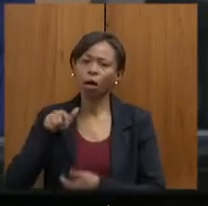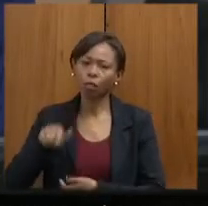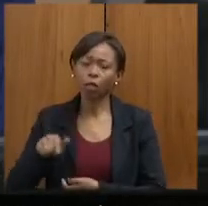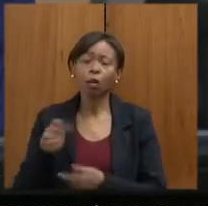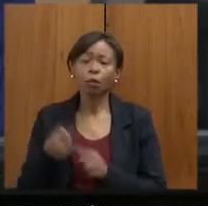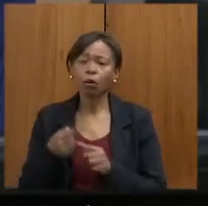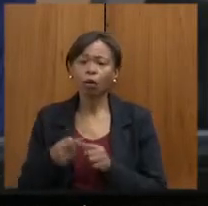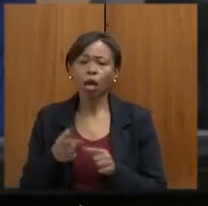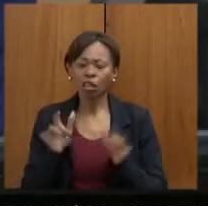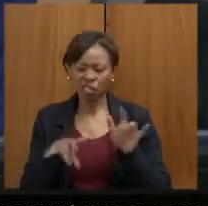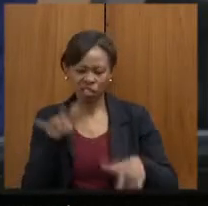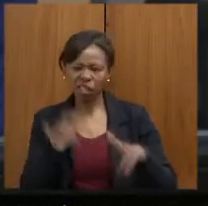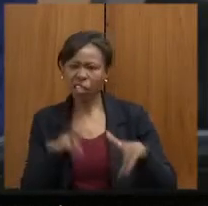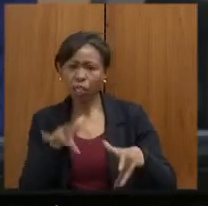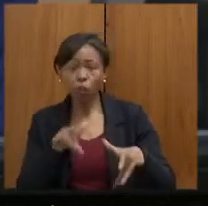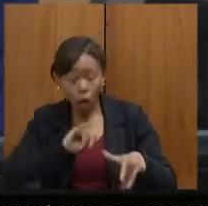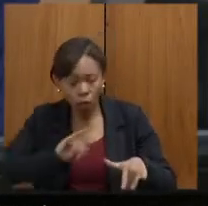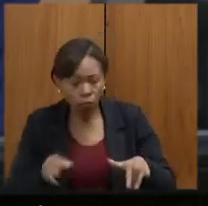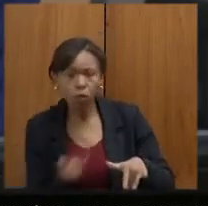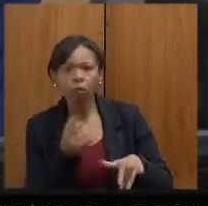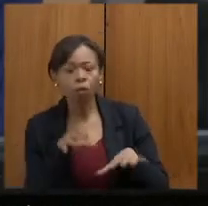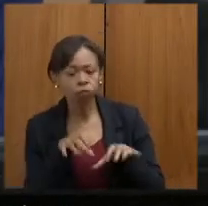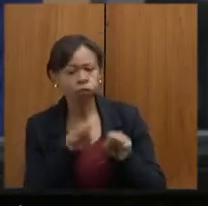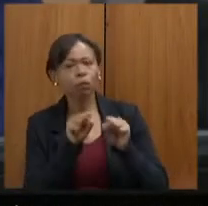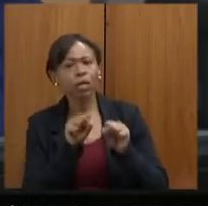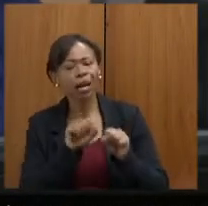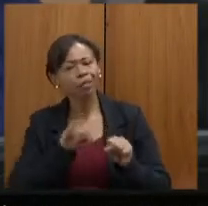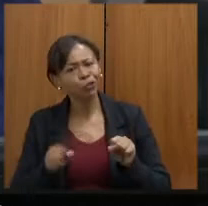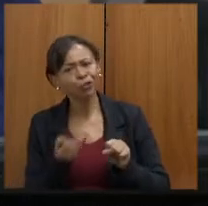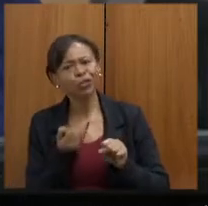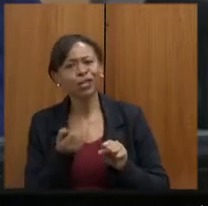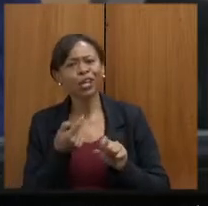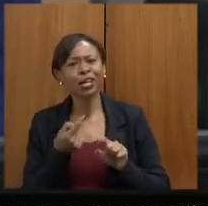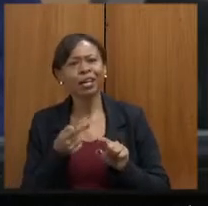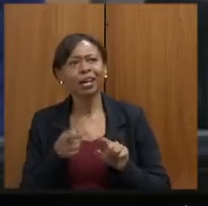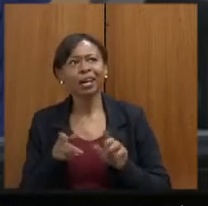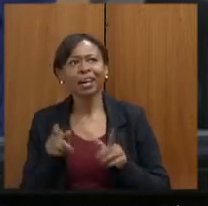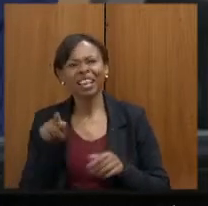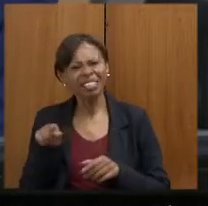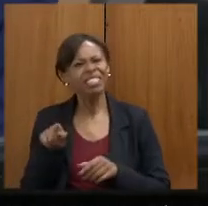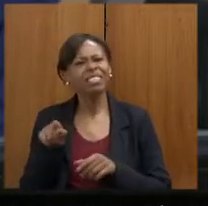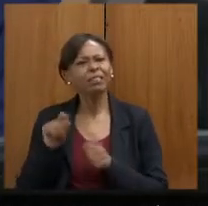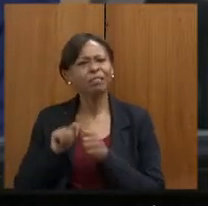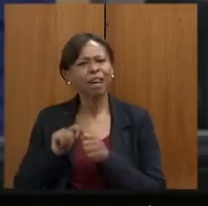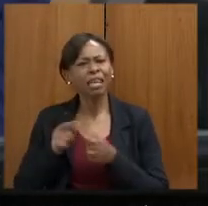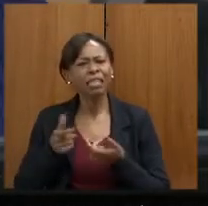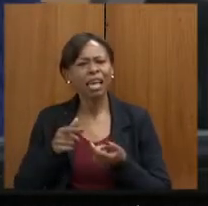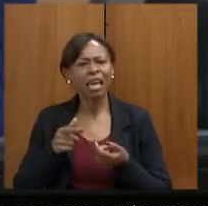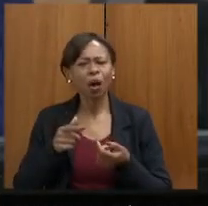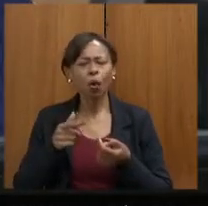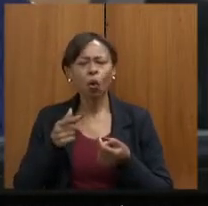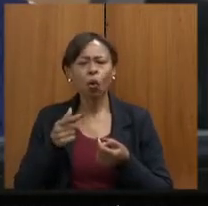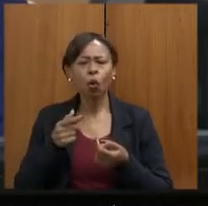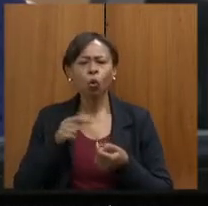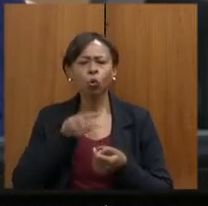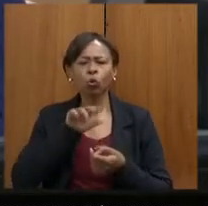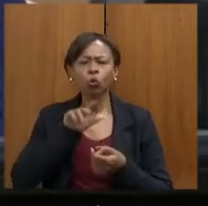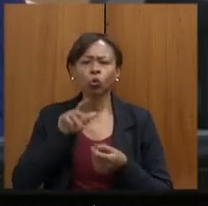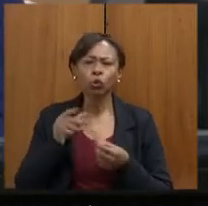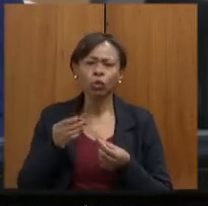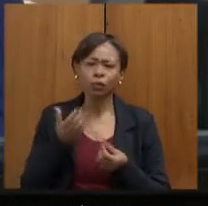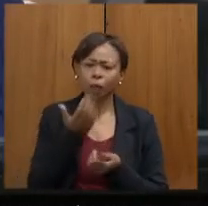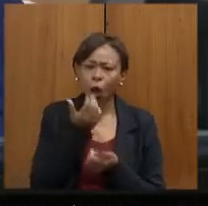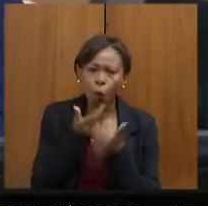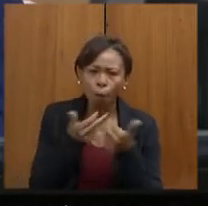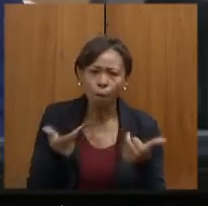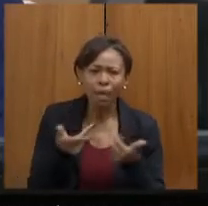desperdício se aproveitado ele faz lá ele de seca lá que eles vegetais faz a sopa